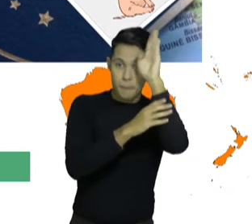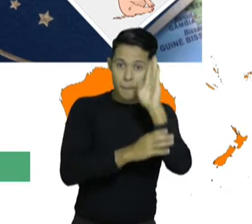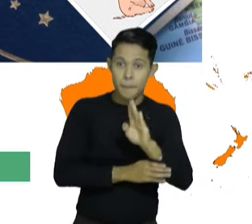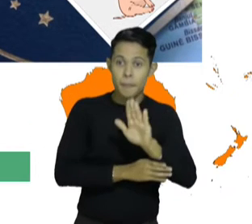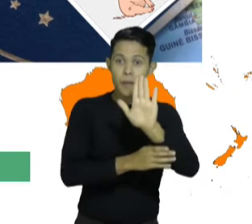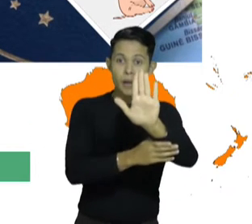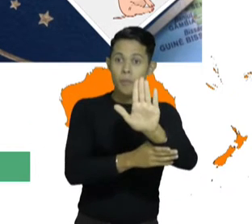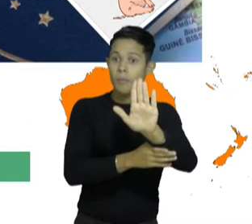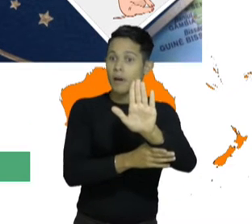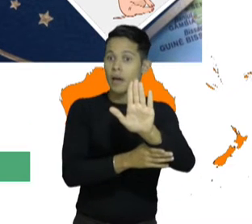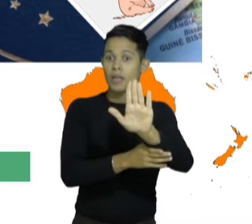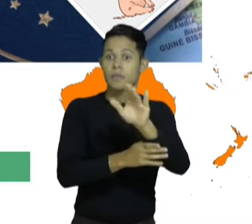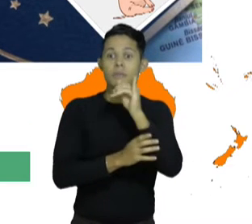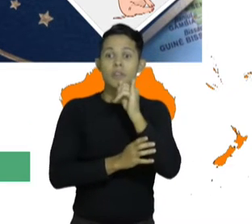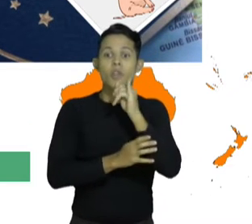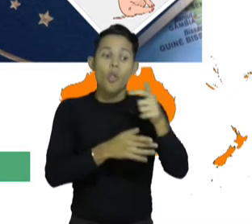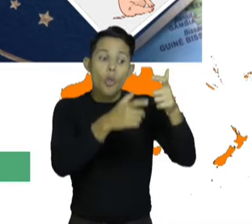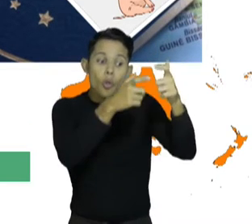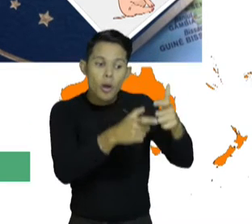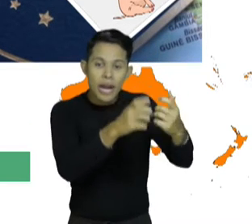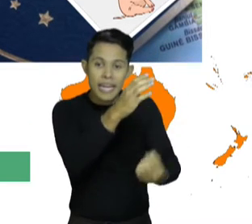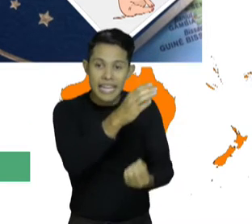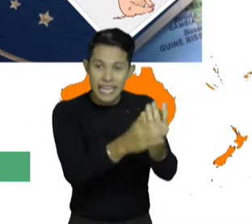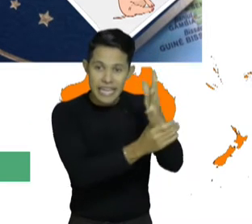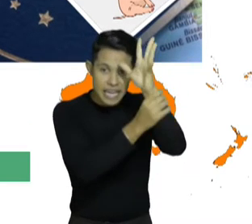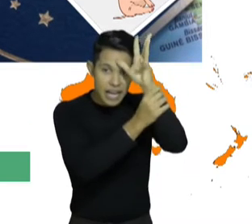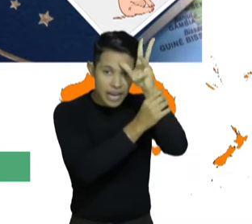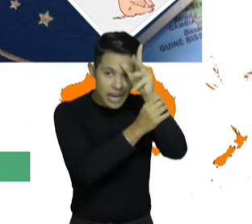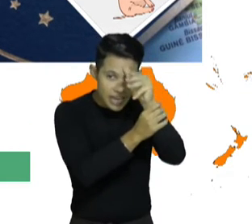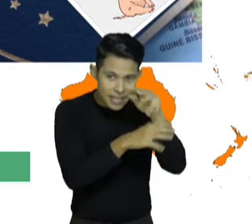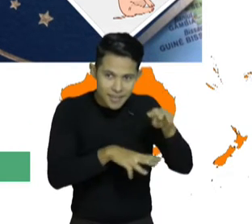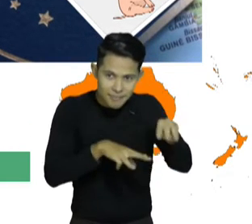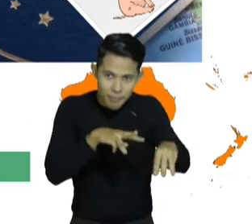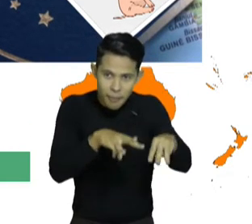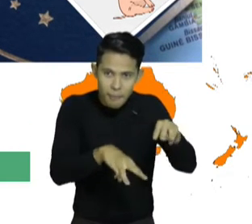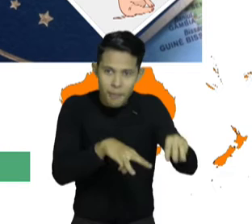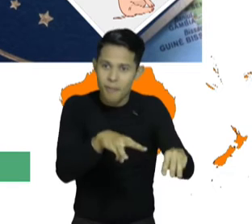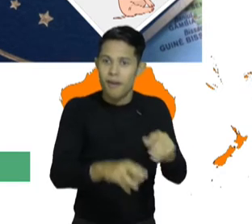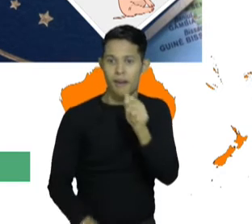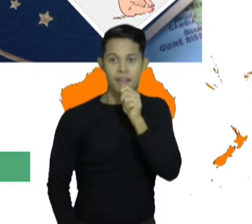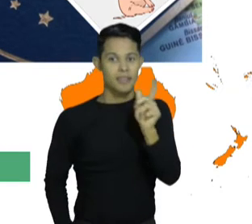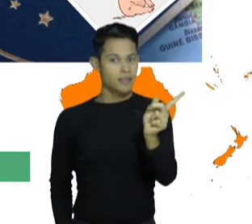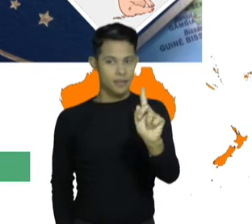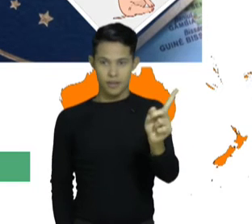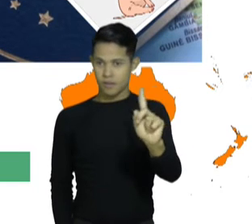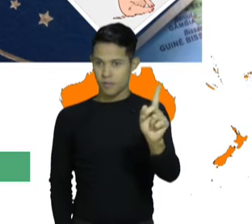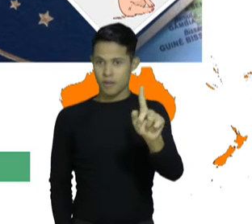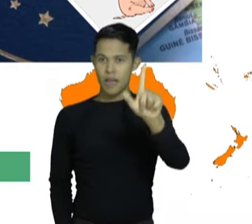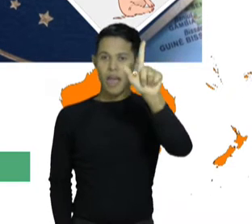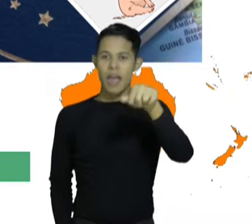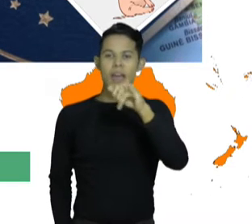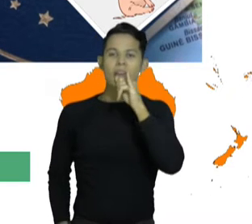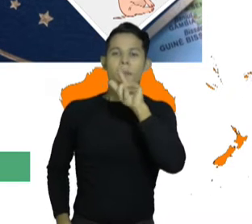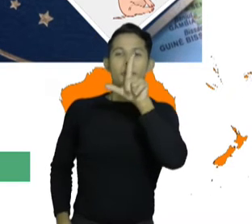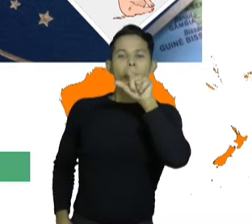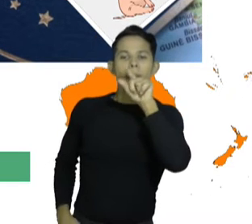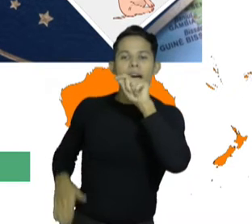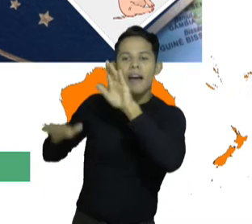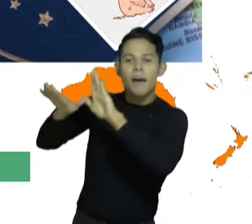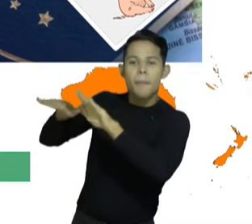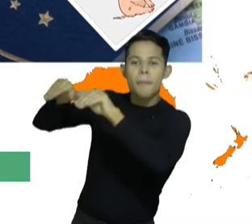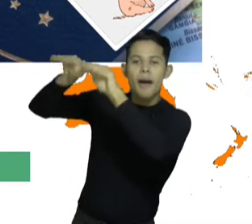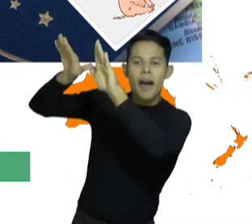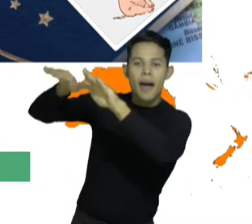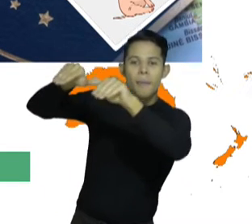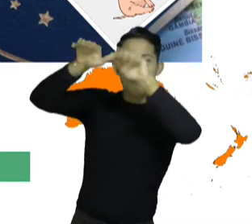nenhuma Granja produtora comercial é os patos marrecos que estão voando por aí né não